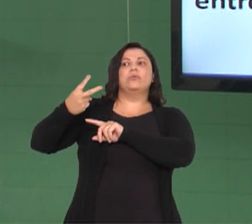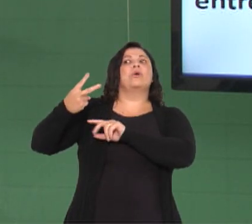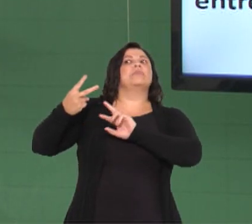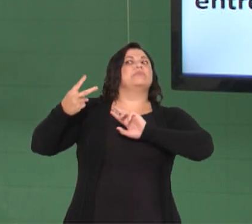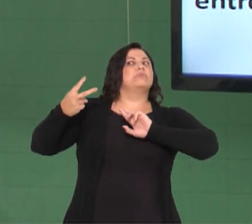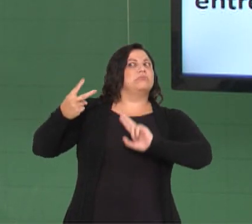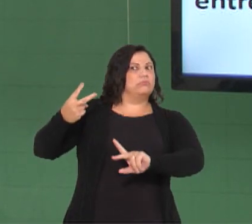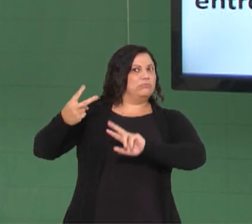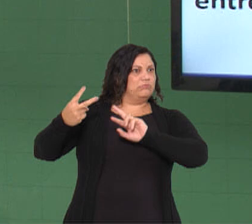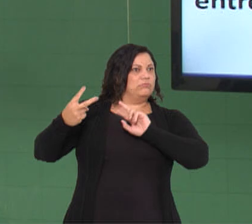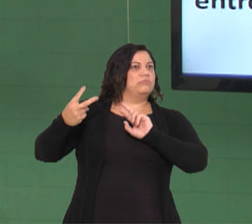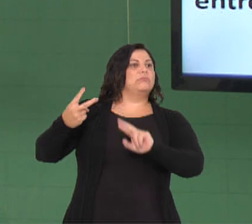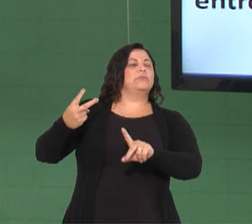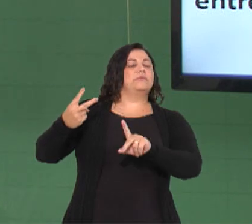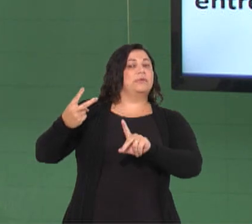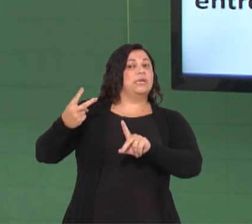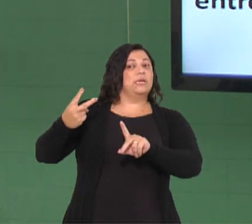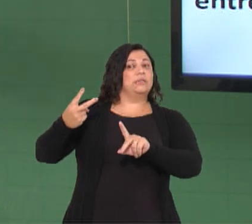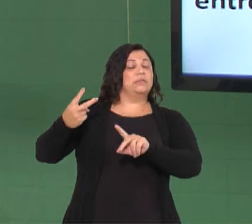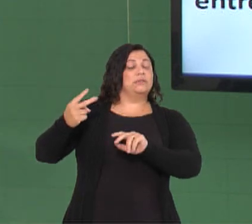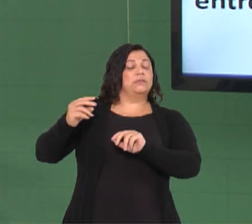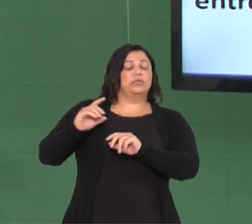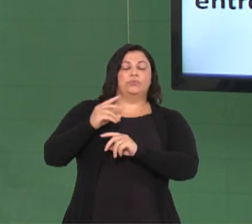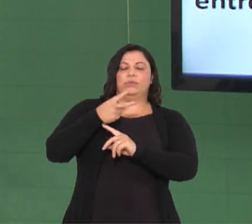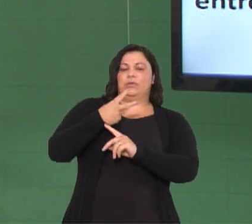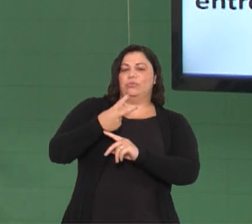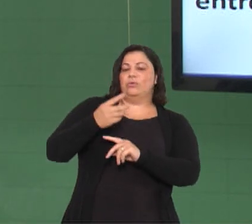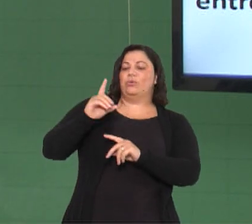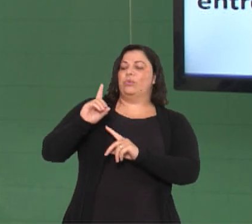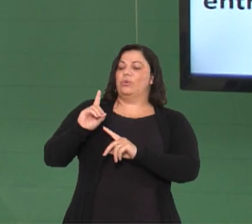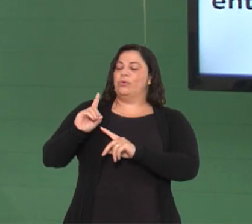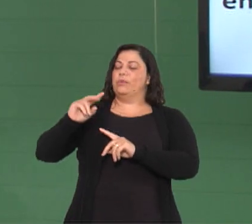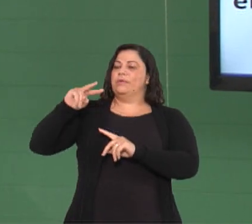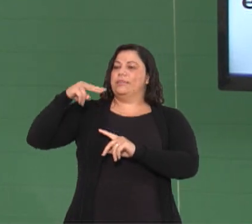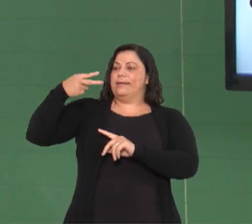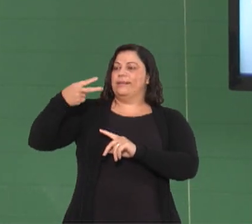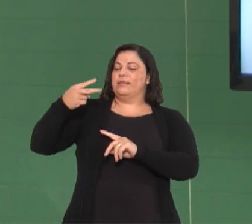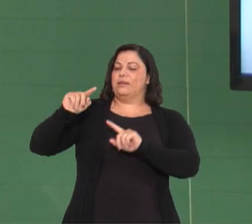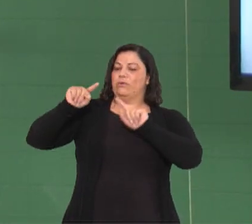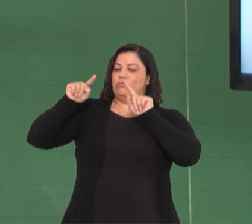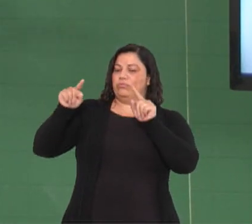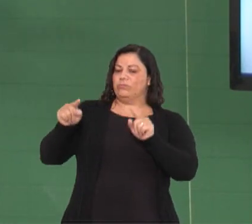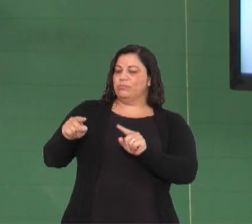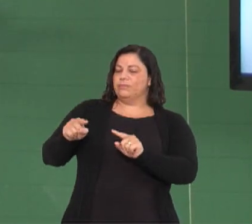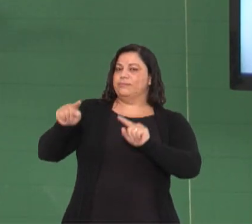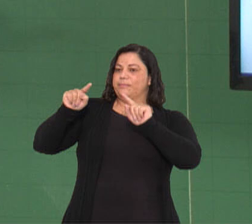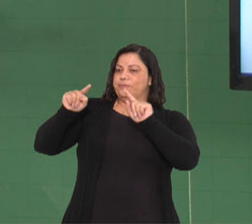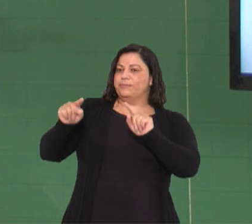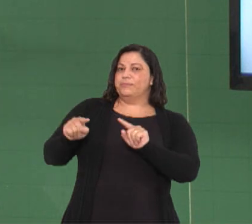na análise, porque nós temos que elevar todo mundo que está dentro do parênteses ao quadrado. Então não só o 2